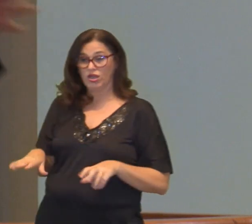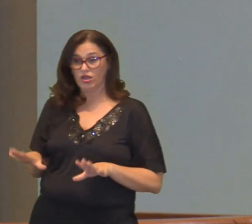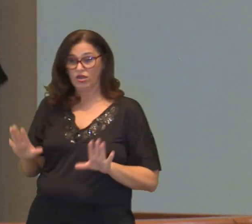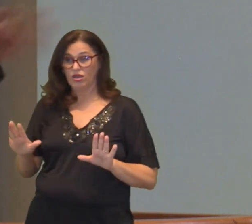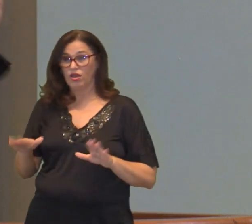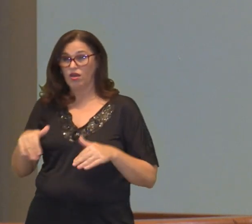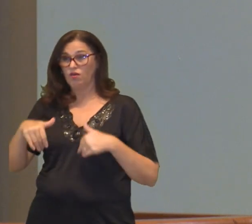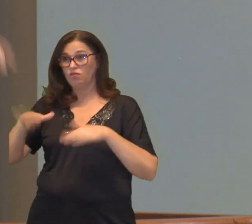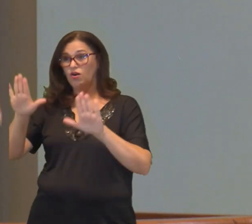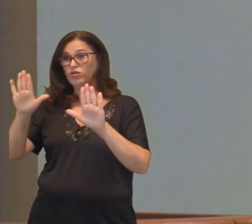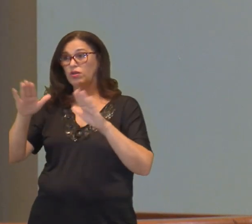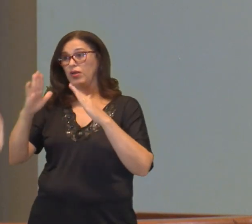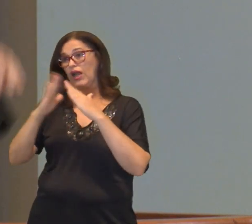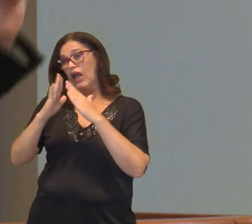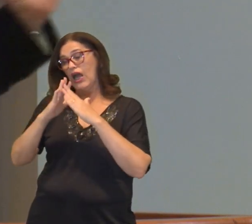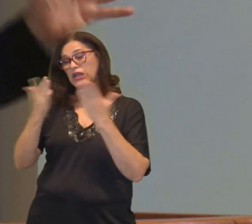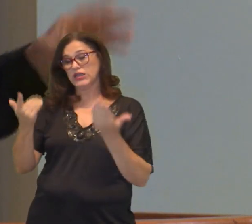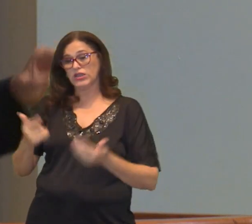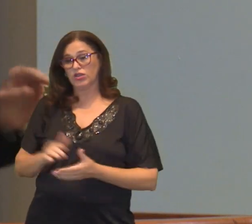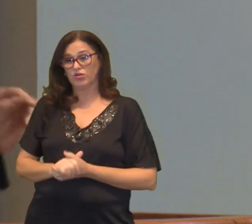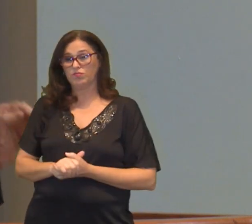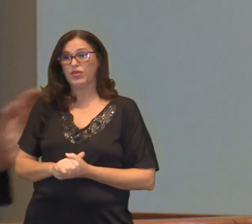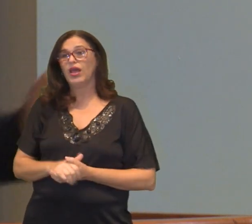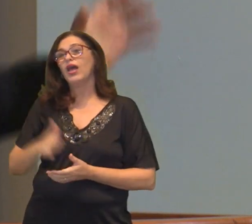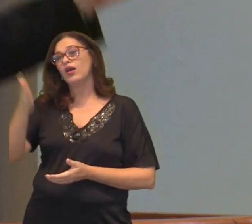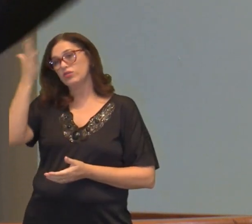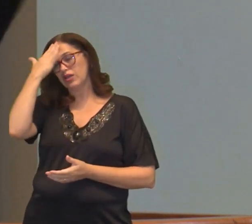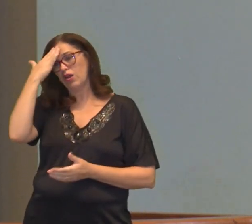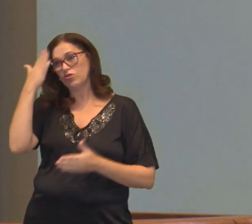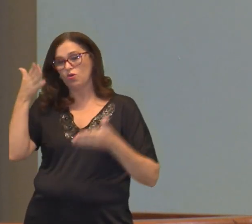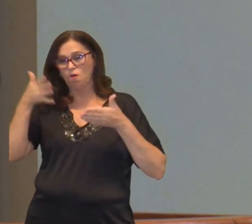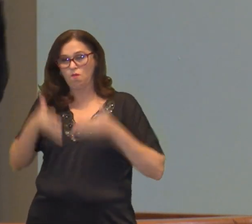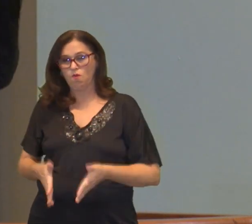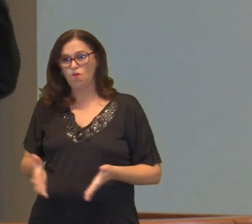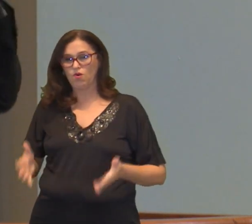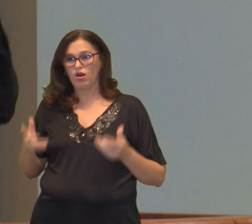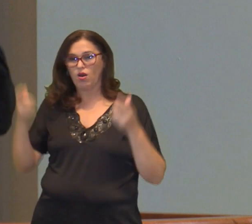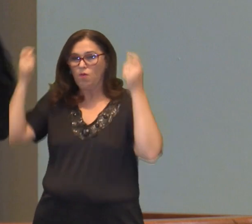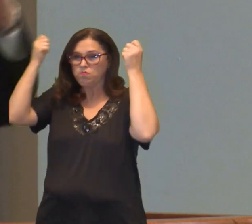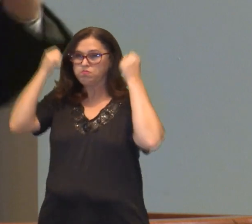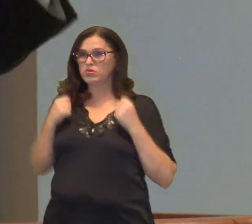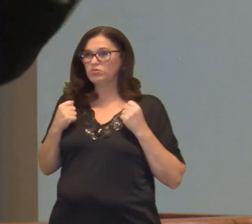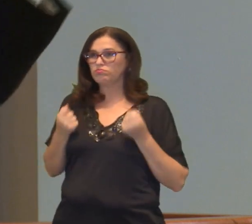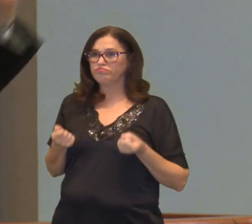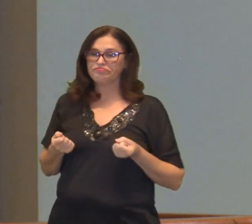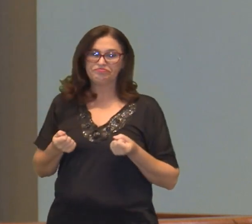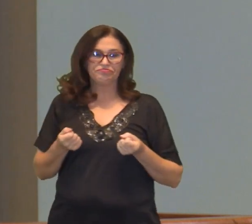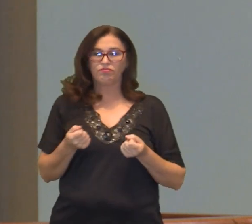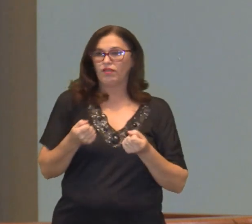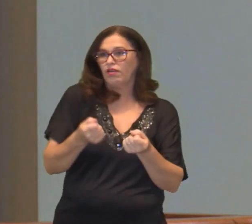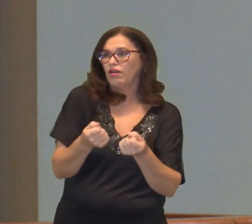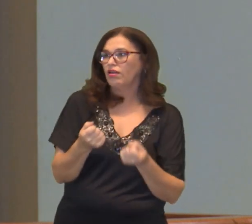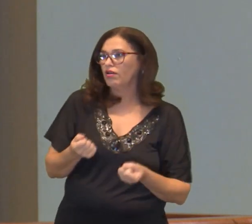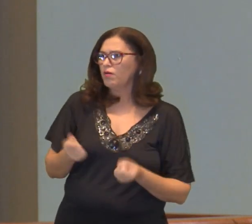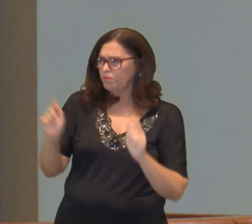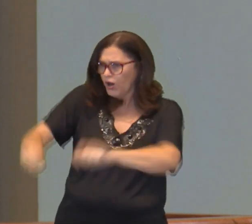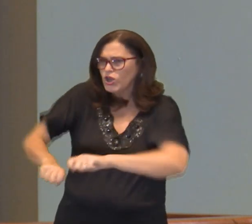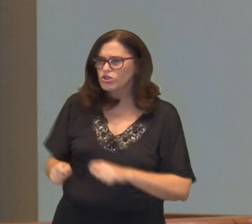mundo voltar para casa, eu sei onde fica o cemitério, pegar o caixão, botar na cabeça e sair andando para o